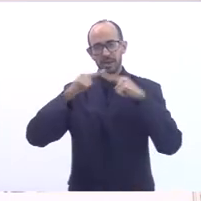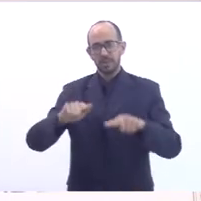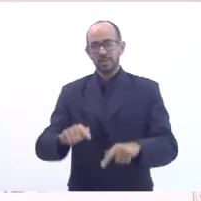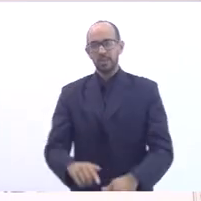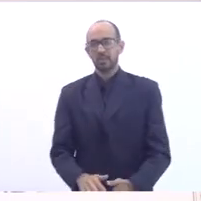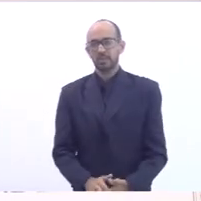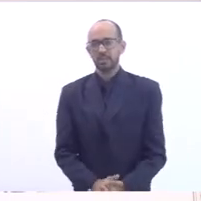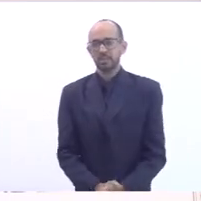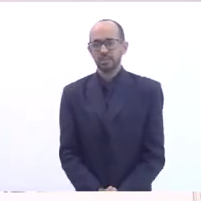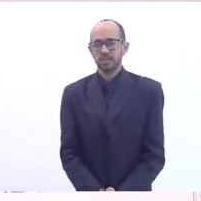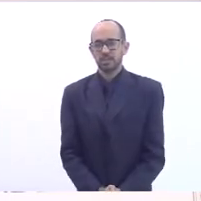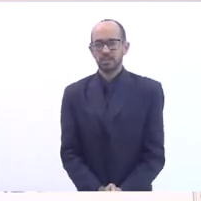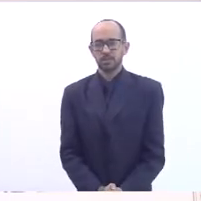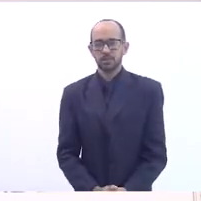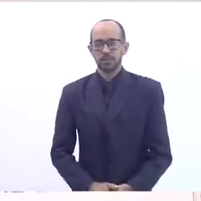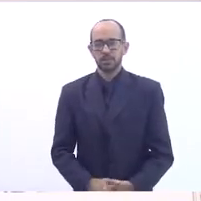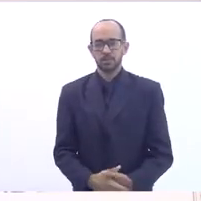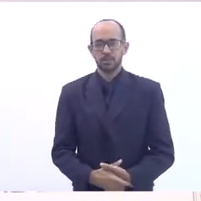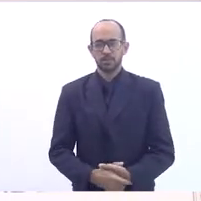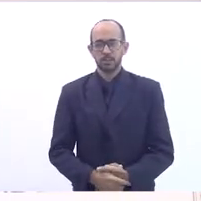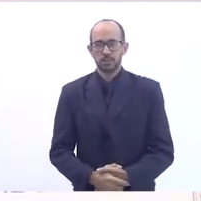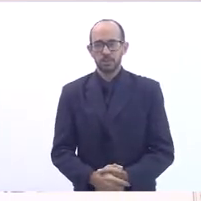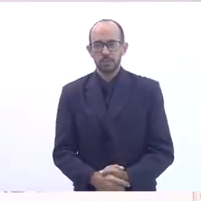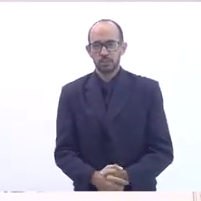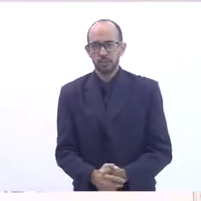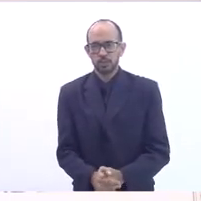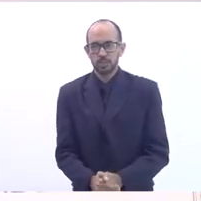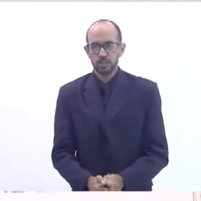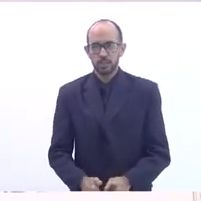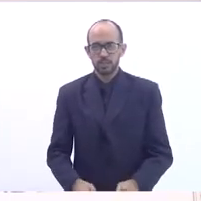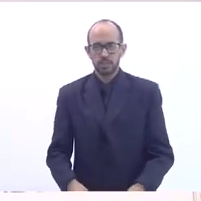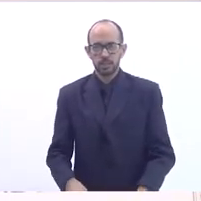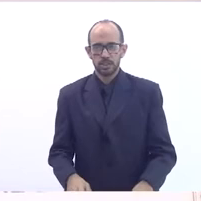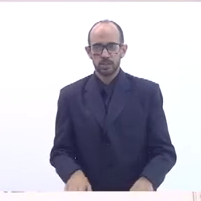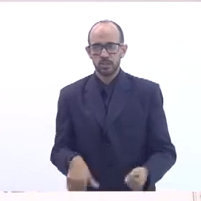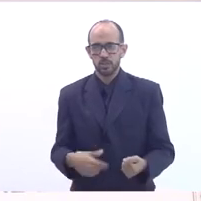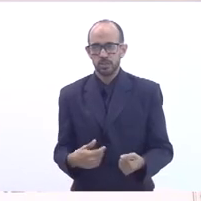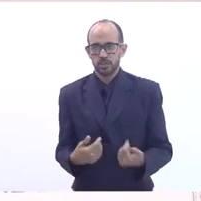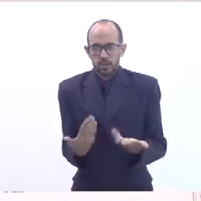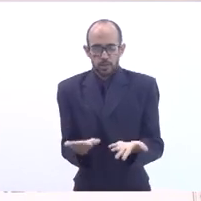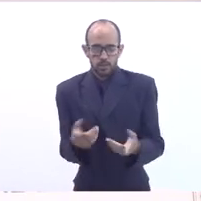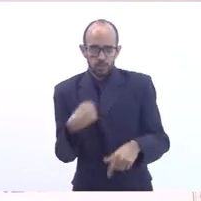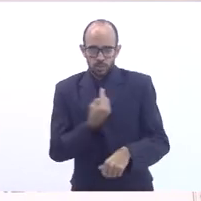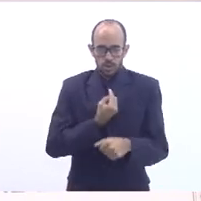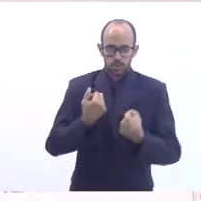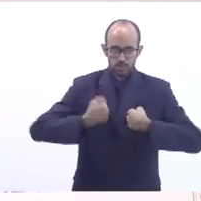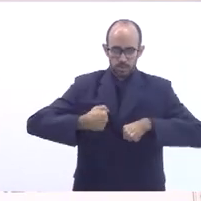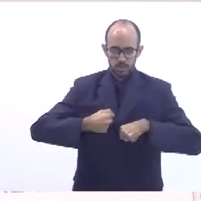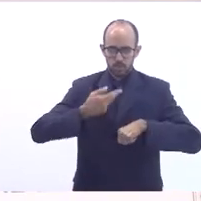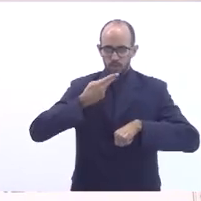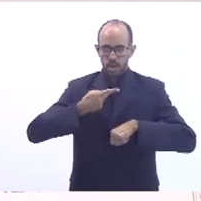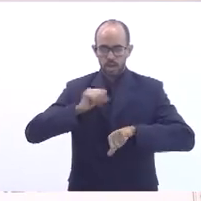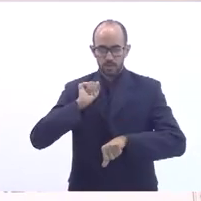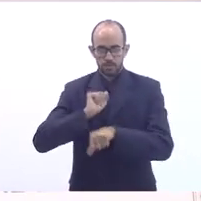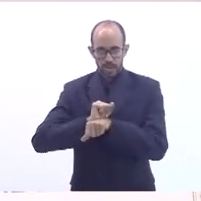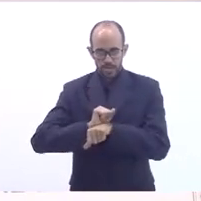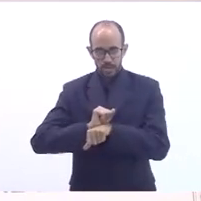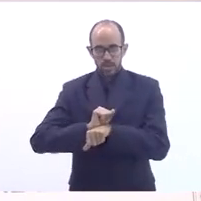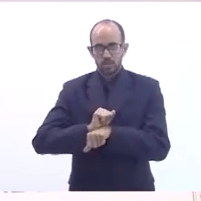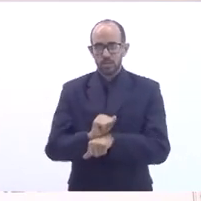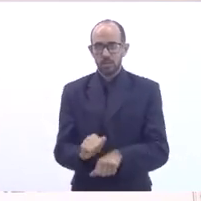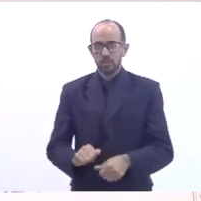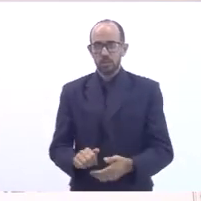nem crédito esse é o crime do milionário Esse é o primo do milionário Então a gente tem que parar de dizer o que